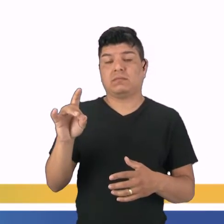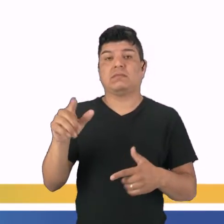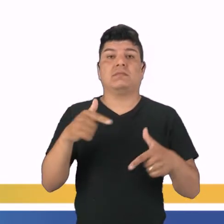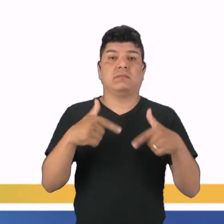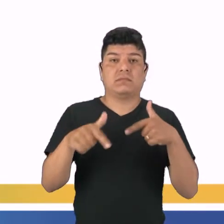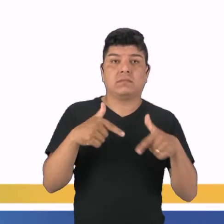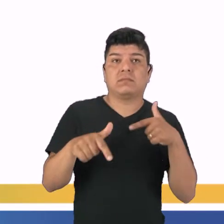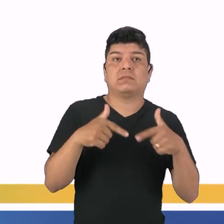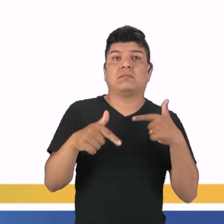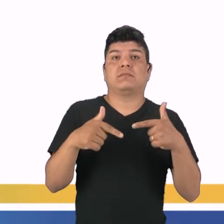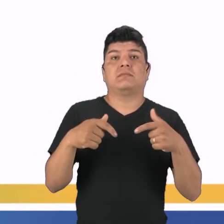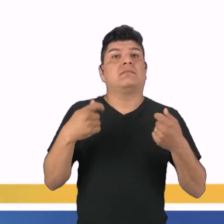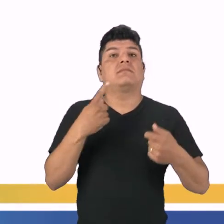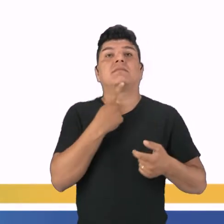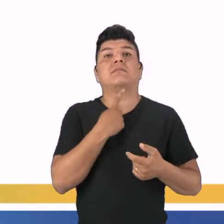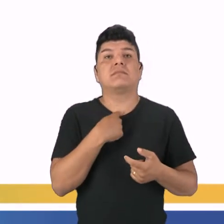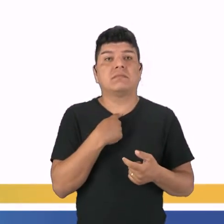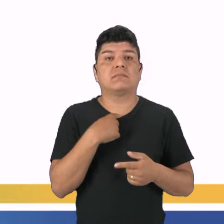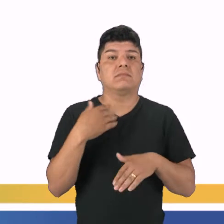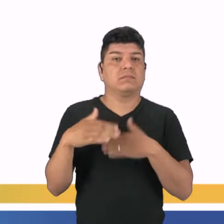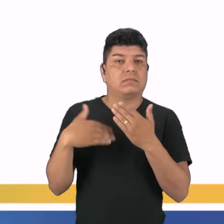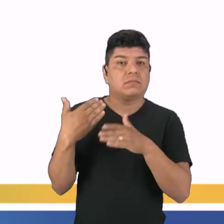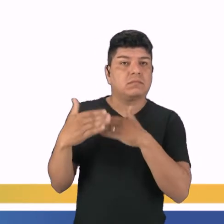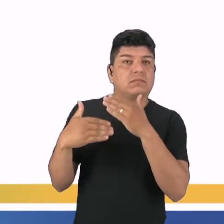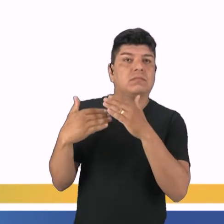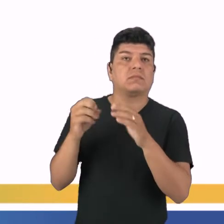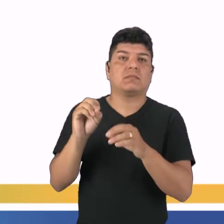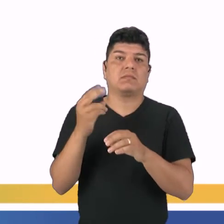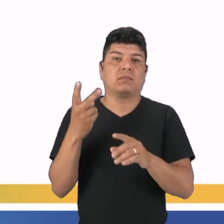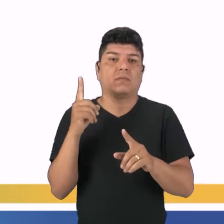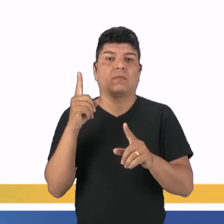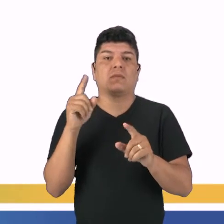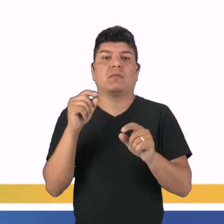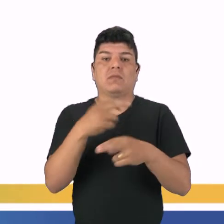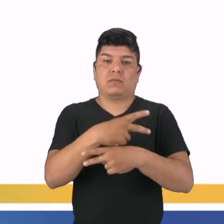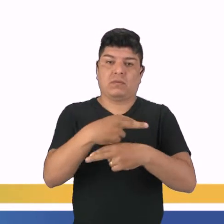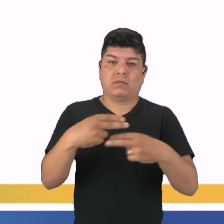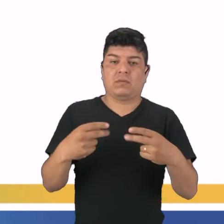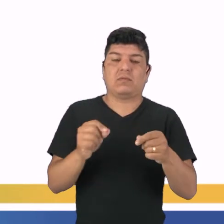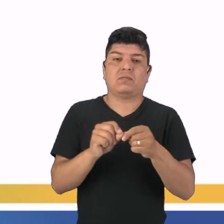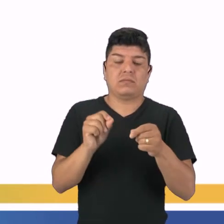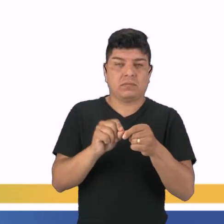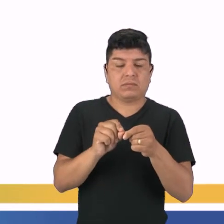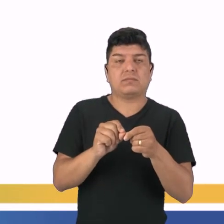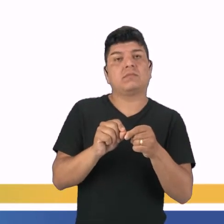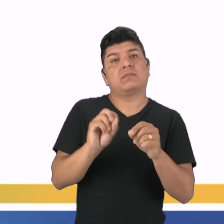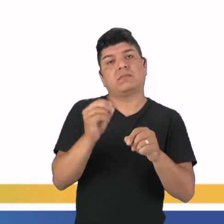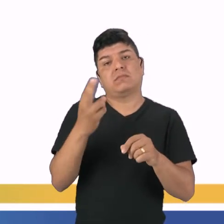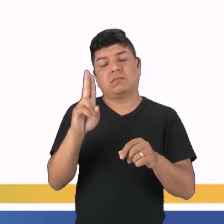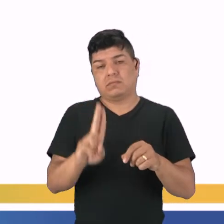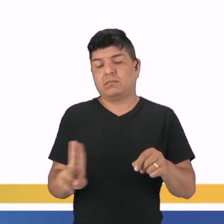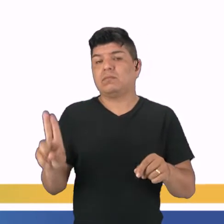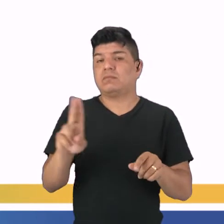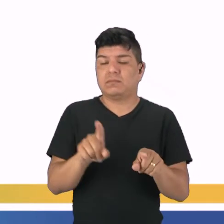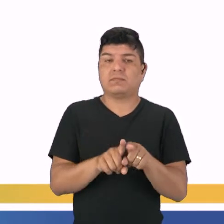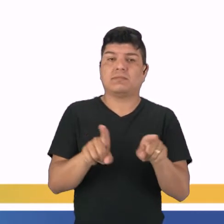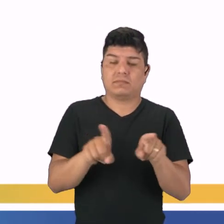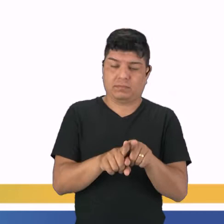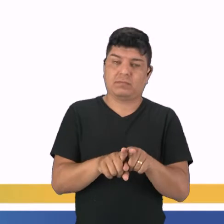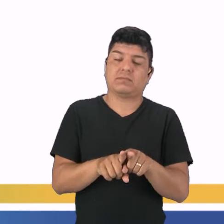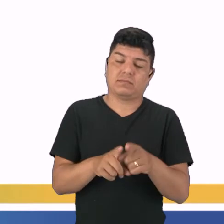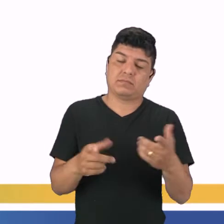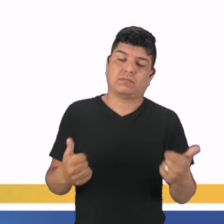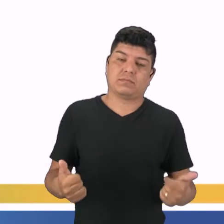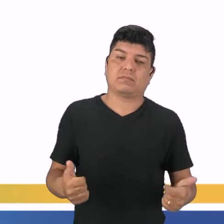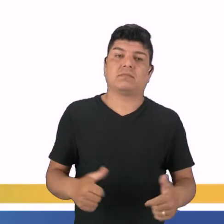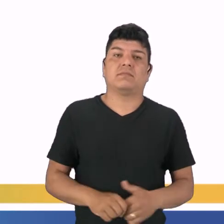atividade que desejamos desenvolver ou o objeto que desejamos produzir ou utilizar também, caberia aqui,